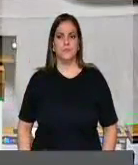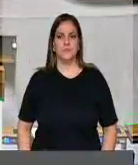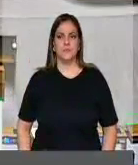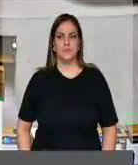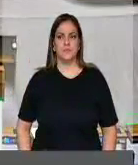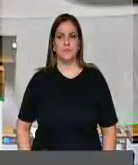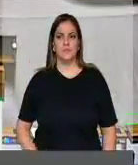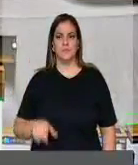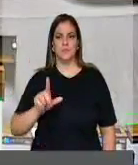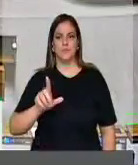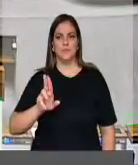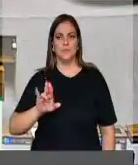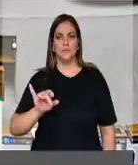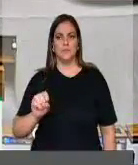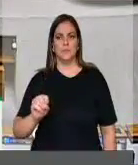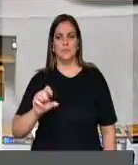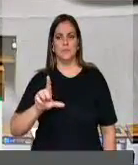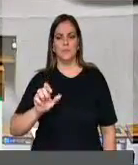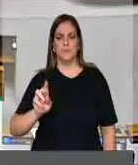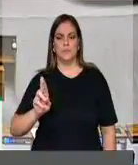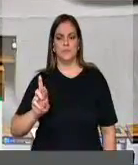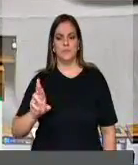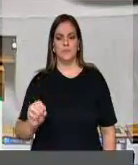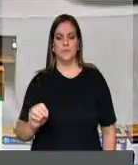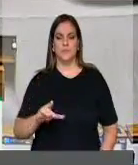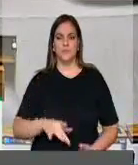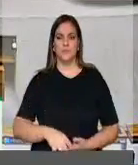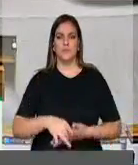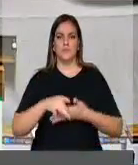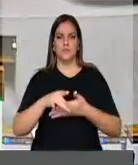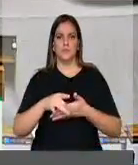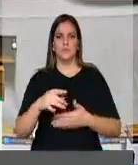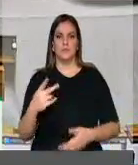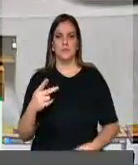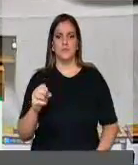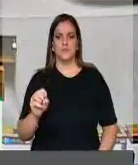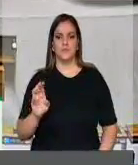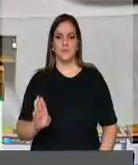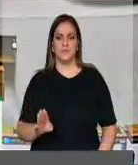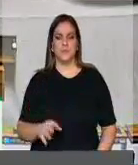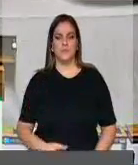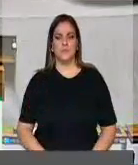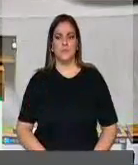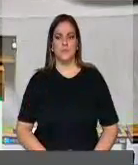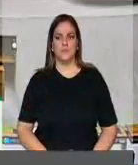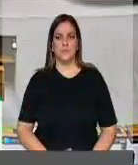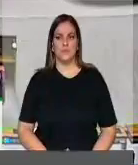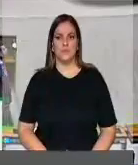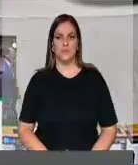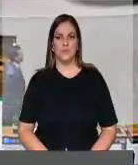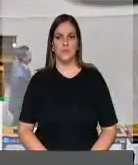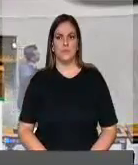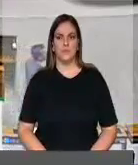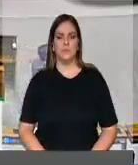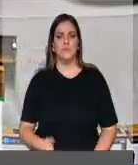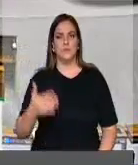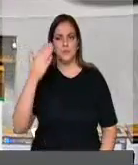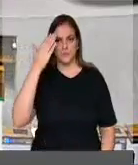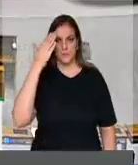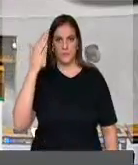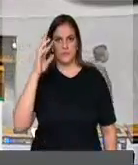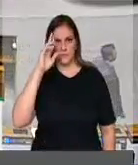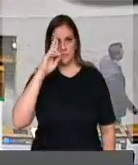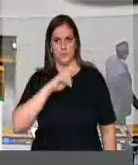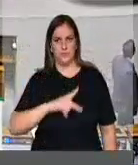próximo. Deputado Luiz Lauro, Vossa Excelência, pela liderança do PSB. Deputado Júlio Lopes, Vossa Excelência, será o próximo. Muito obrigado, senhor